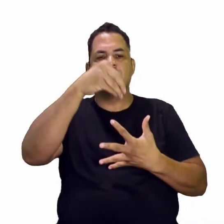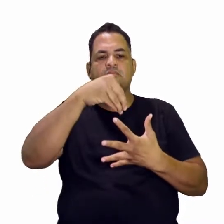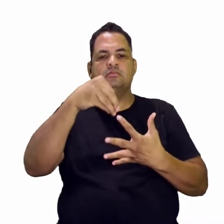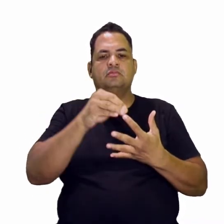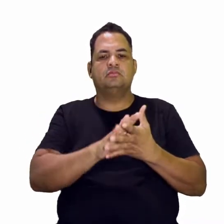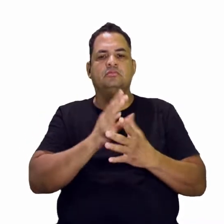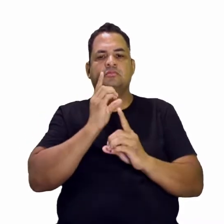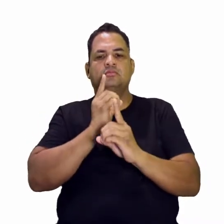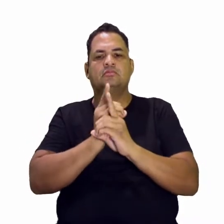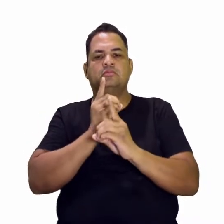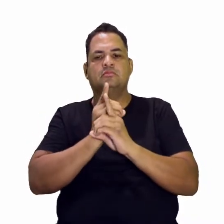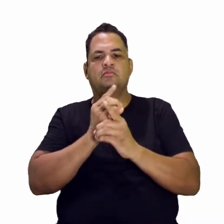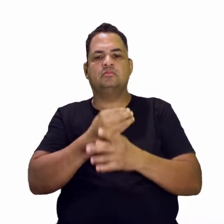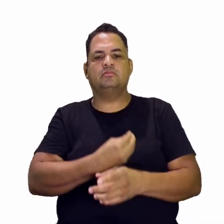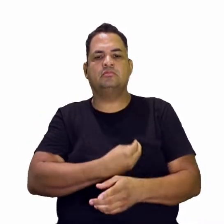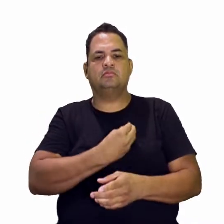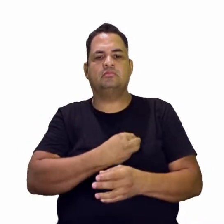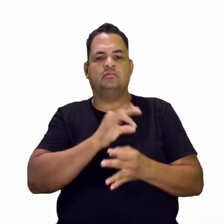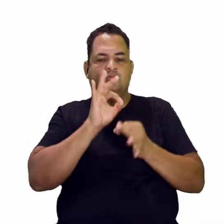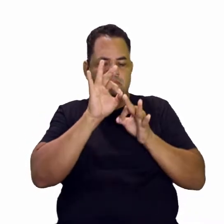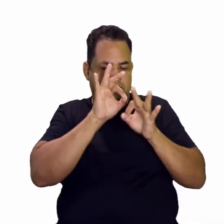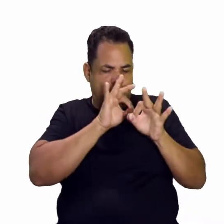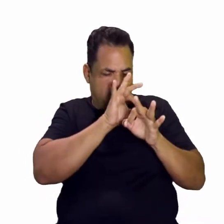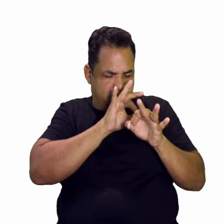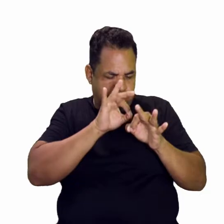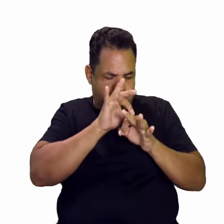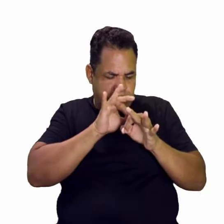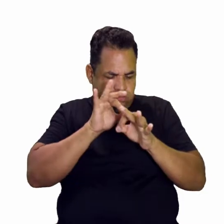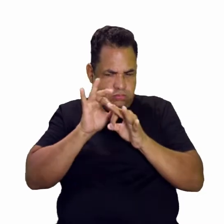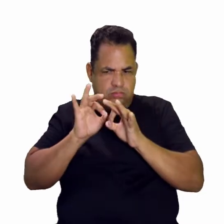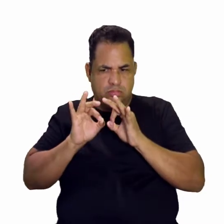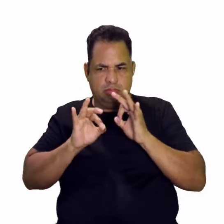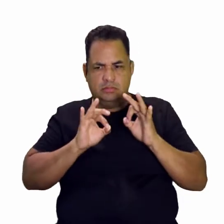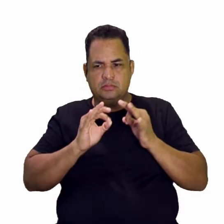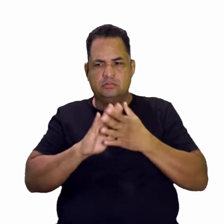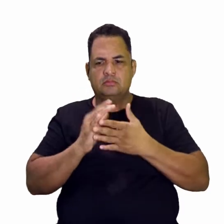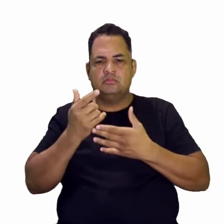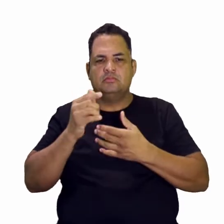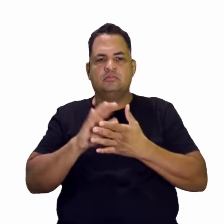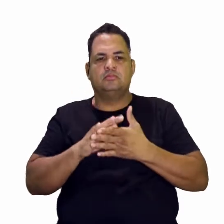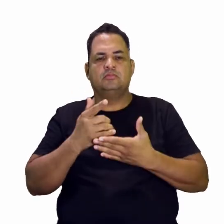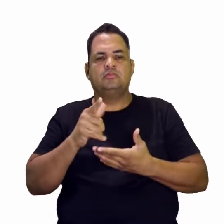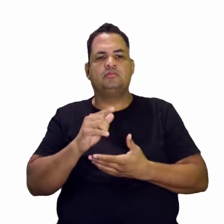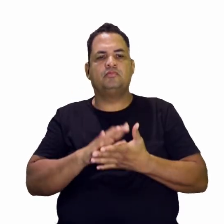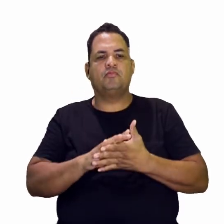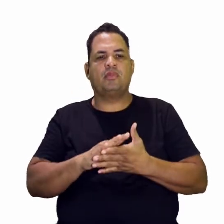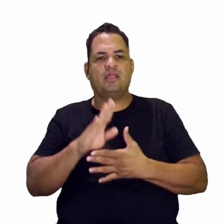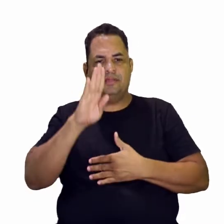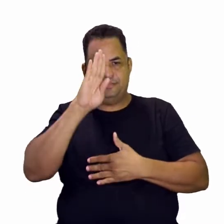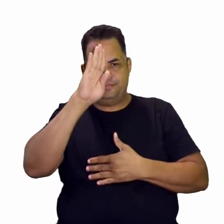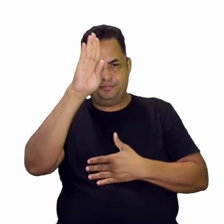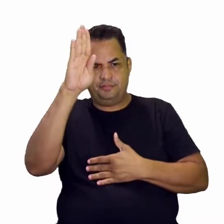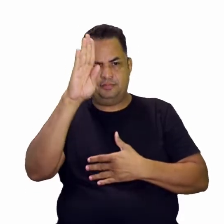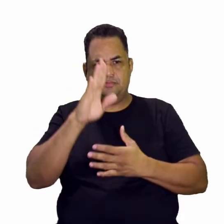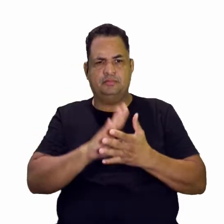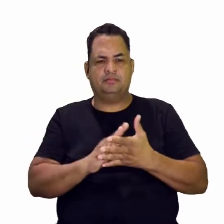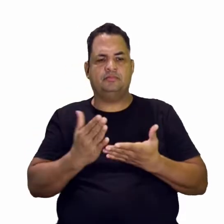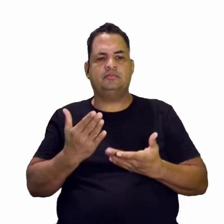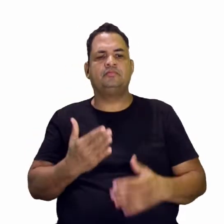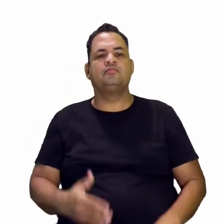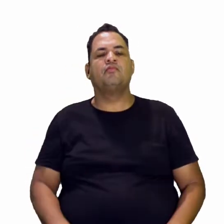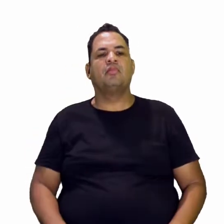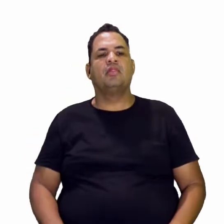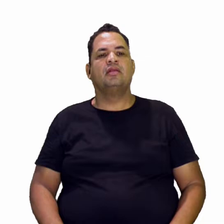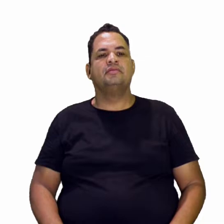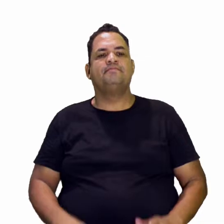vamos encontrar organismos microscópicos, não é? Olha lá então as principais ou os